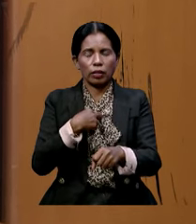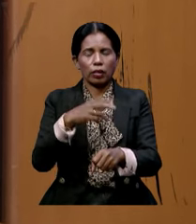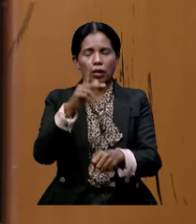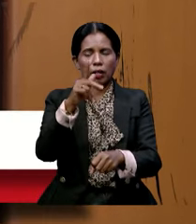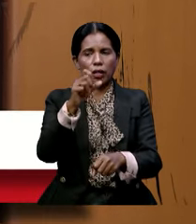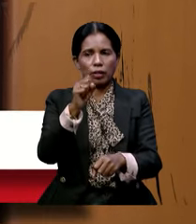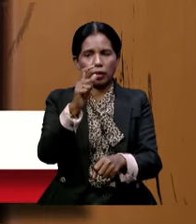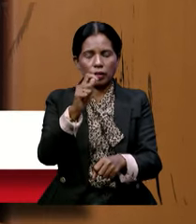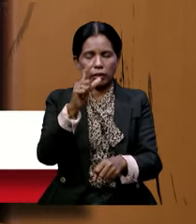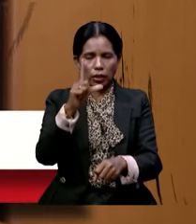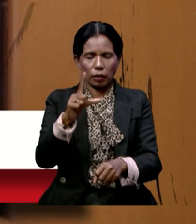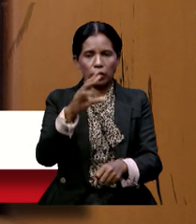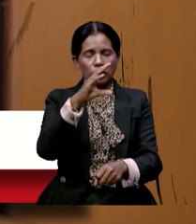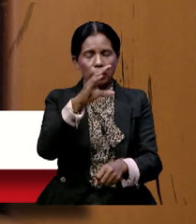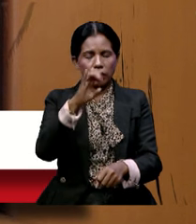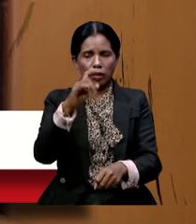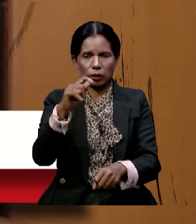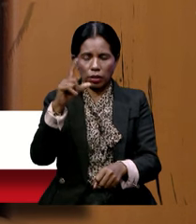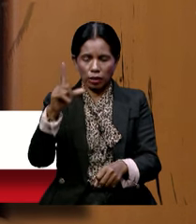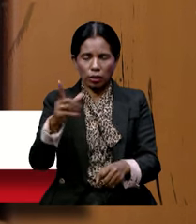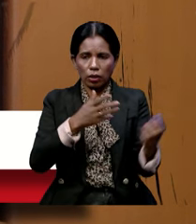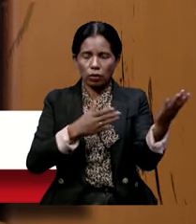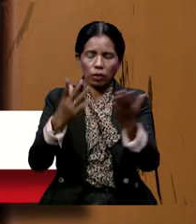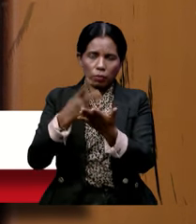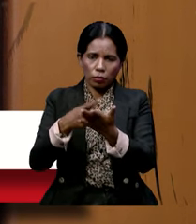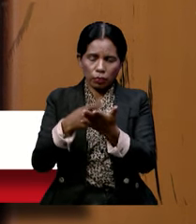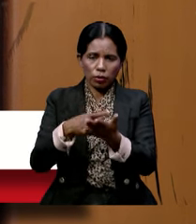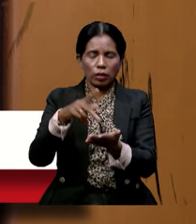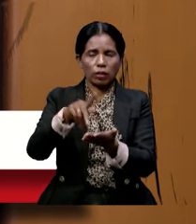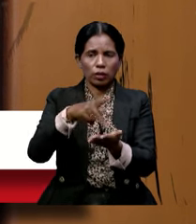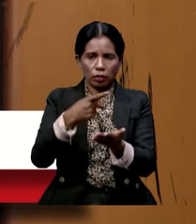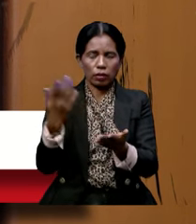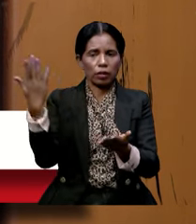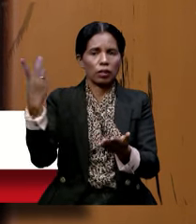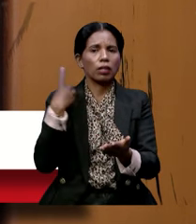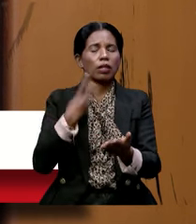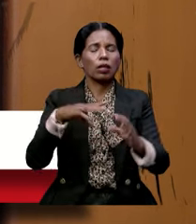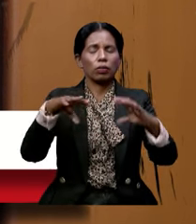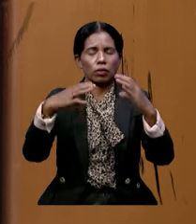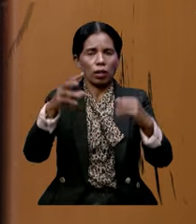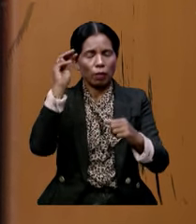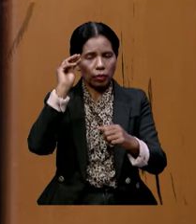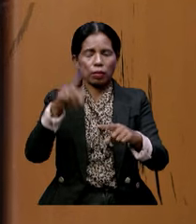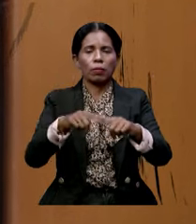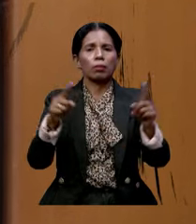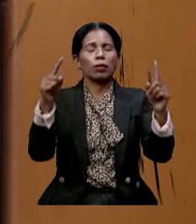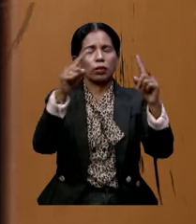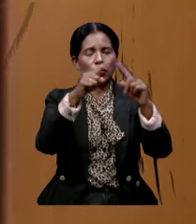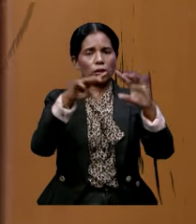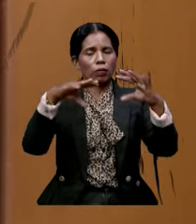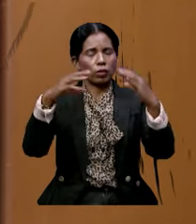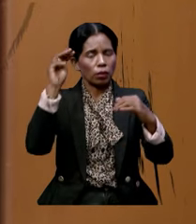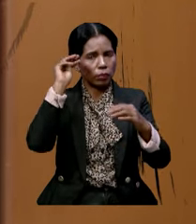no CICETEL, lori proposta salário mínimo para o Conselho Ministro. Mas bem, estou aí o Conselho Ministro,